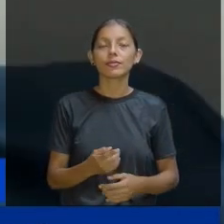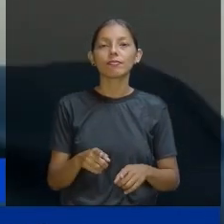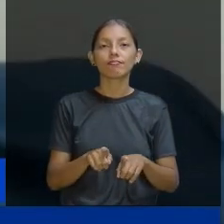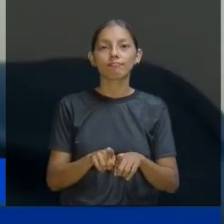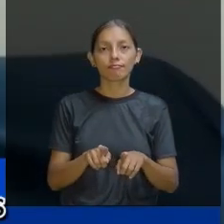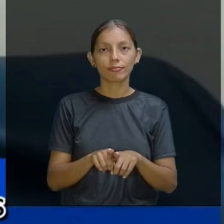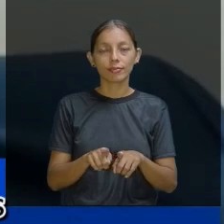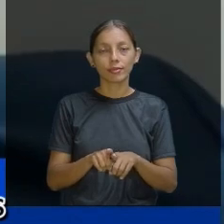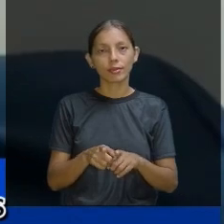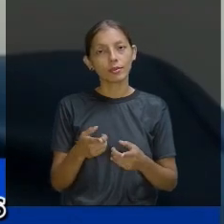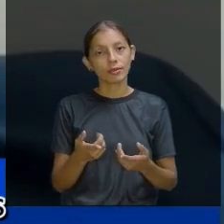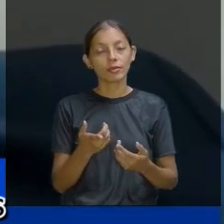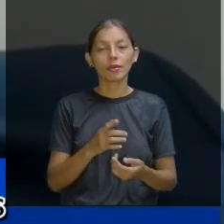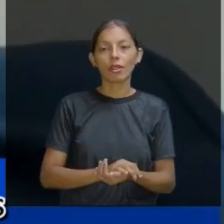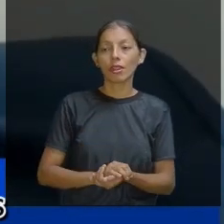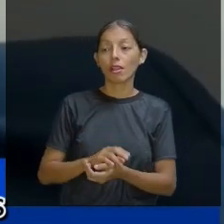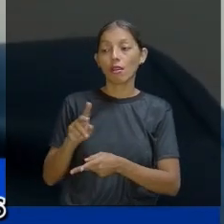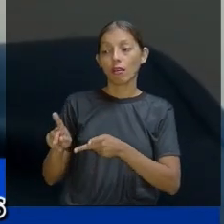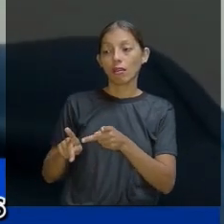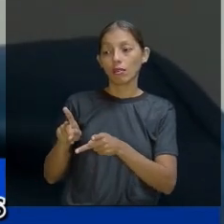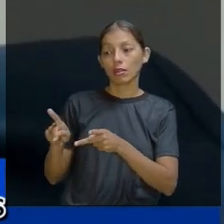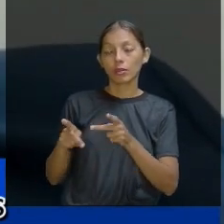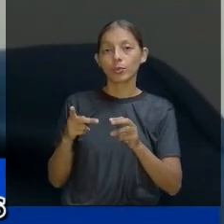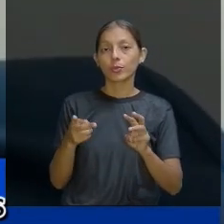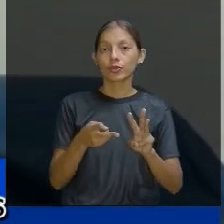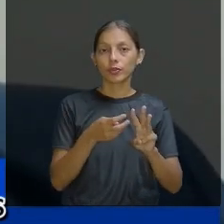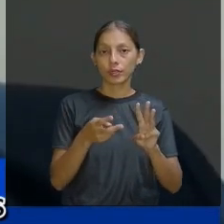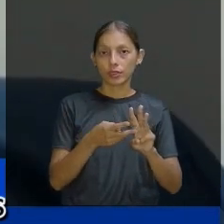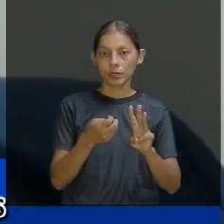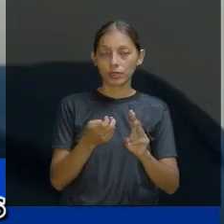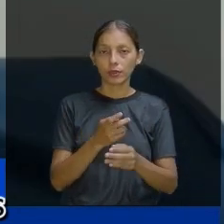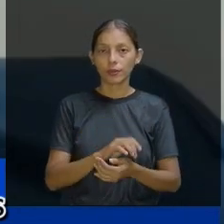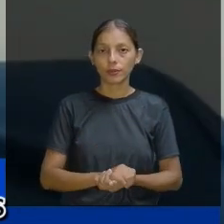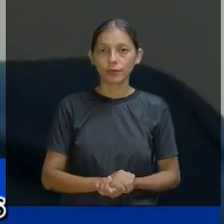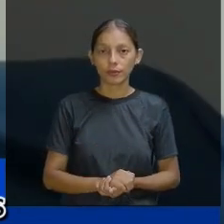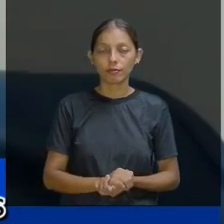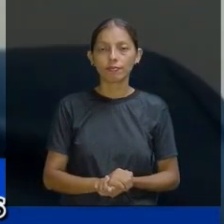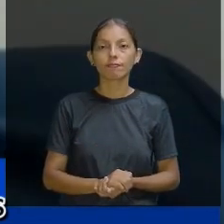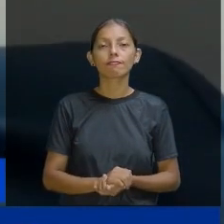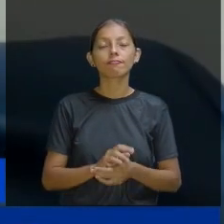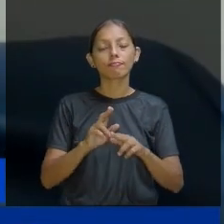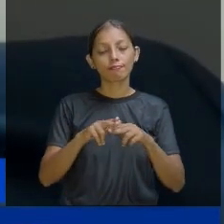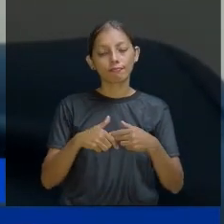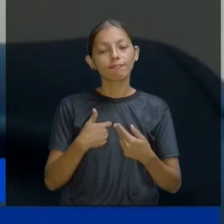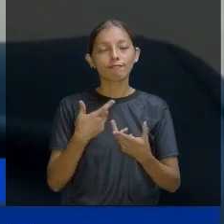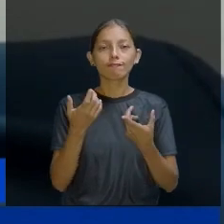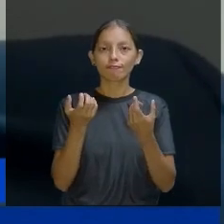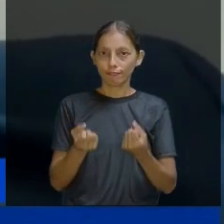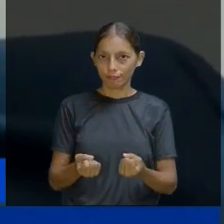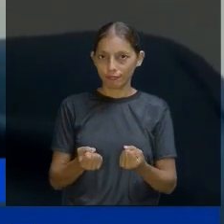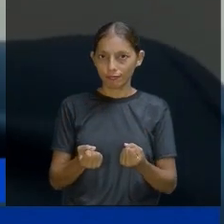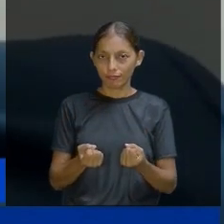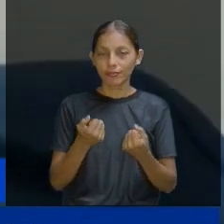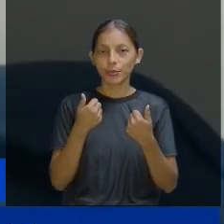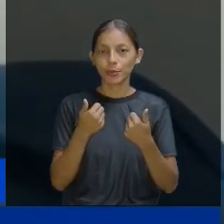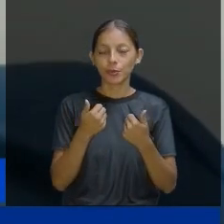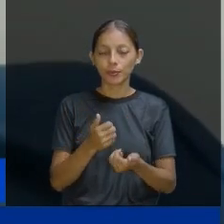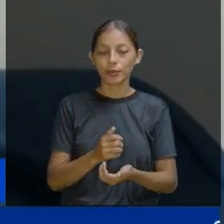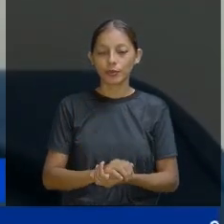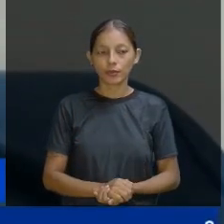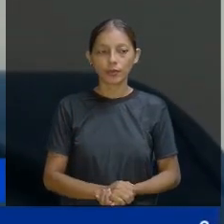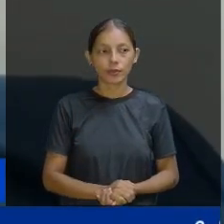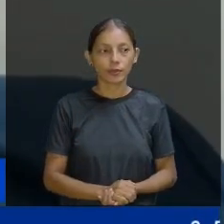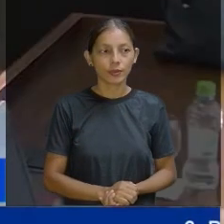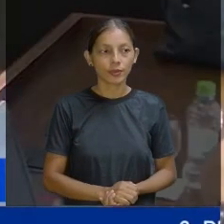povo indígena. Então, senhor presidente, com essas palavras eu também voto pela aprovação e com louvor, como destacou o nosso desembargador